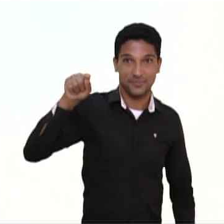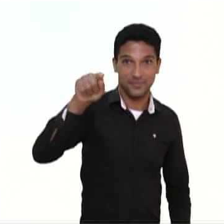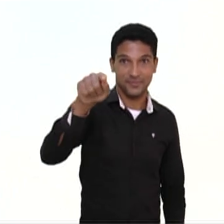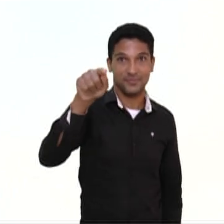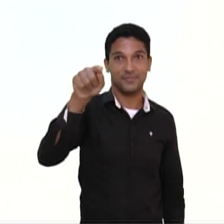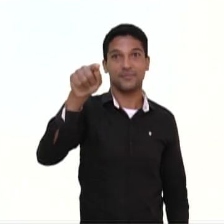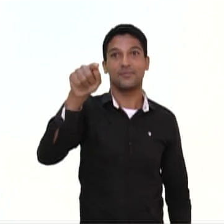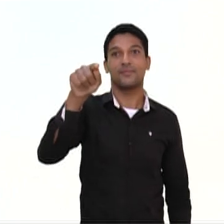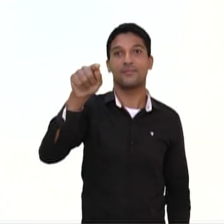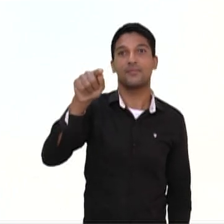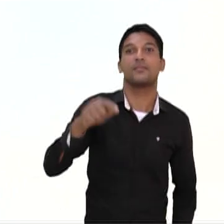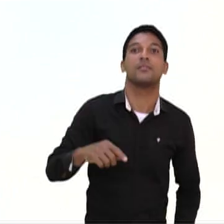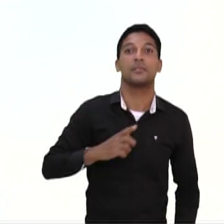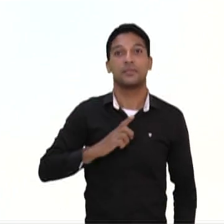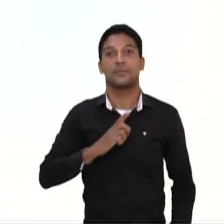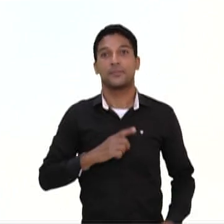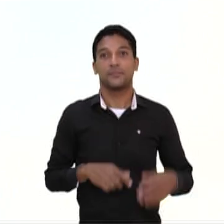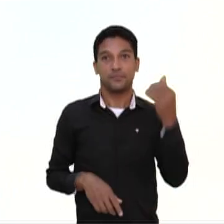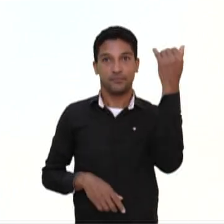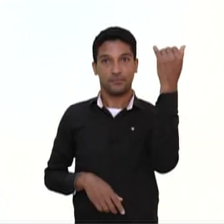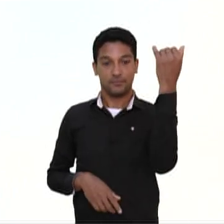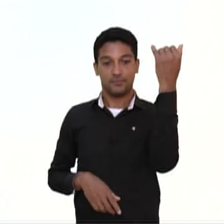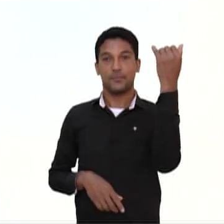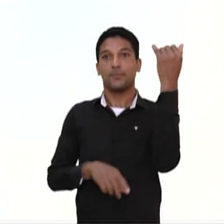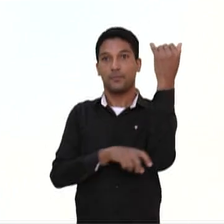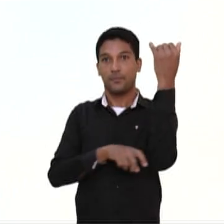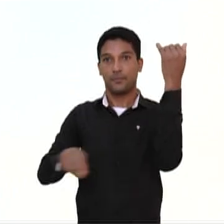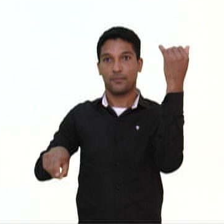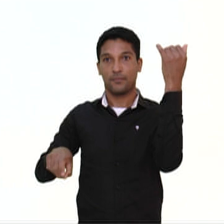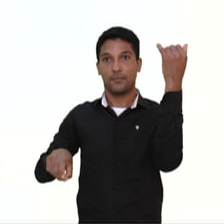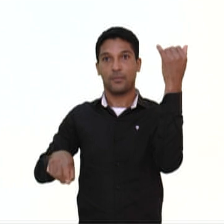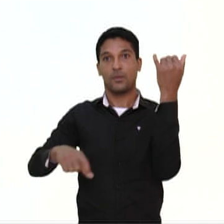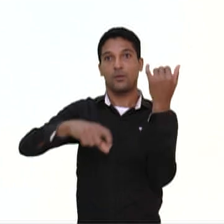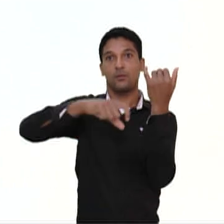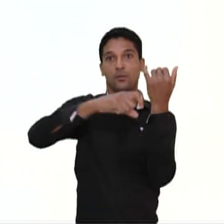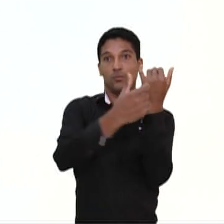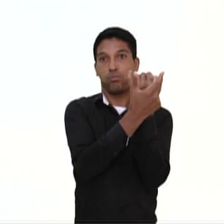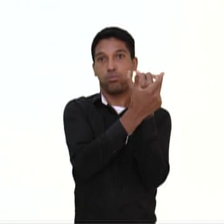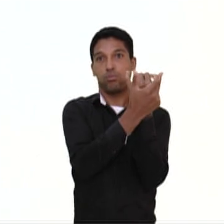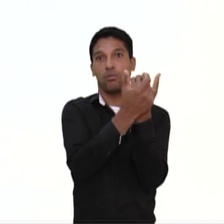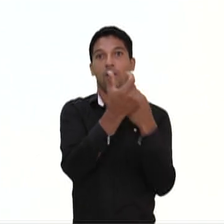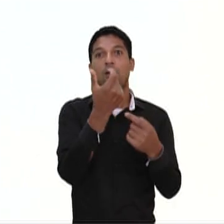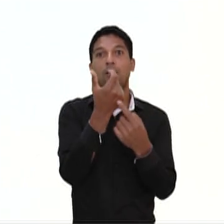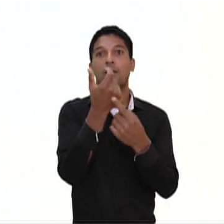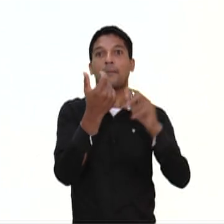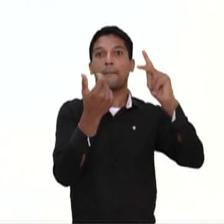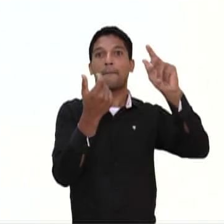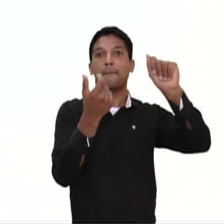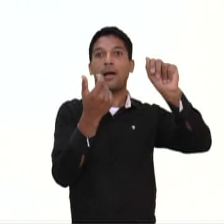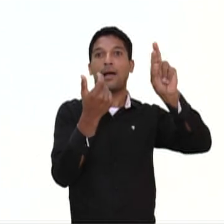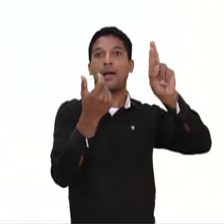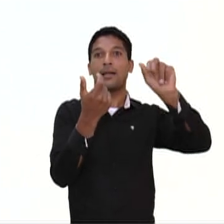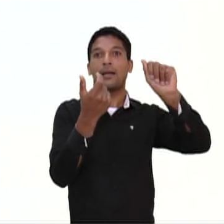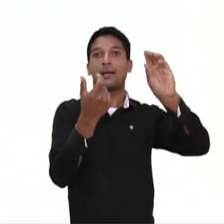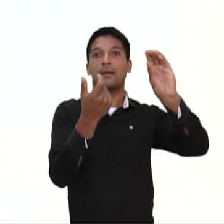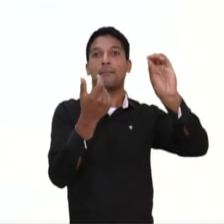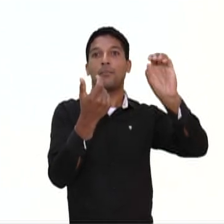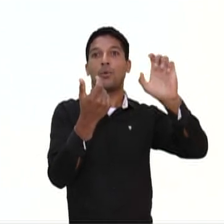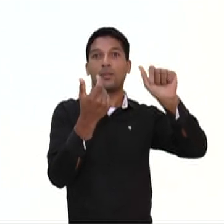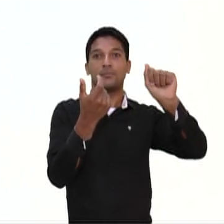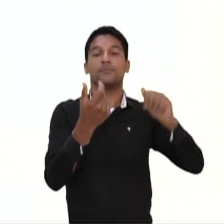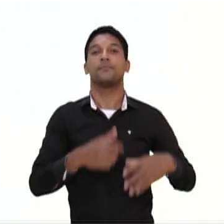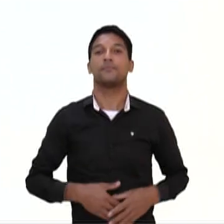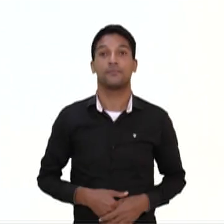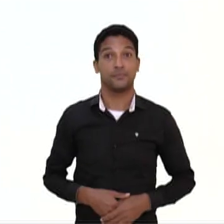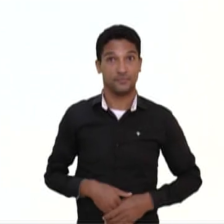aí o gráfico de uma função quadrática, ele recebe o nome de parábola. Então, essa parábola,